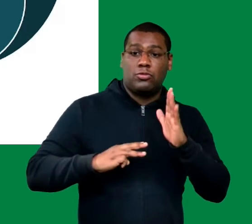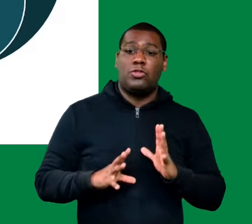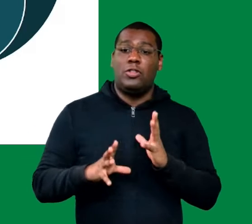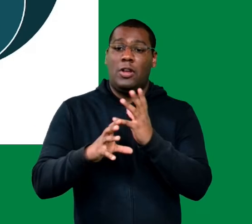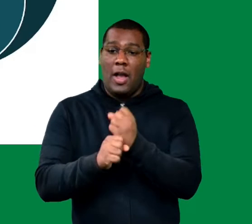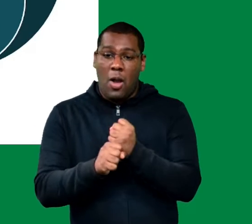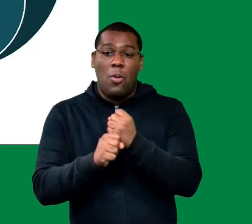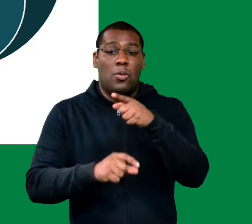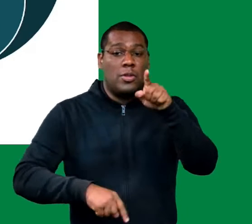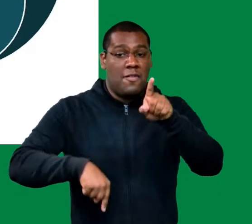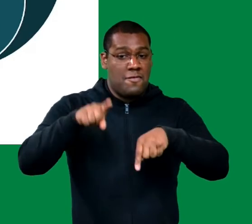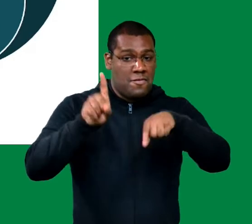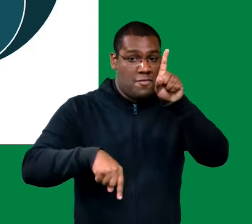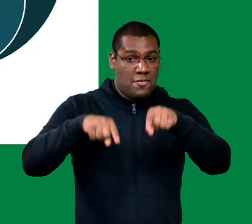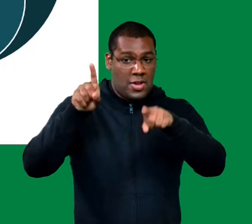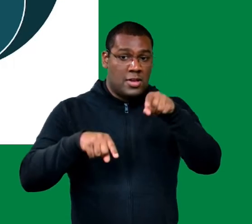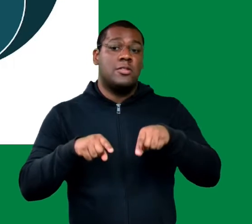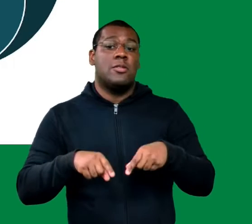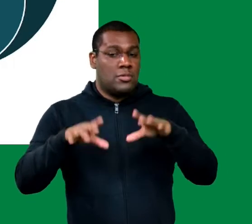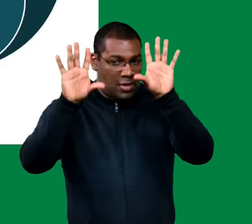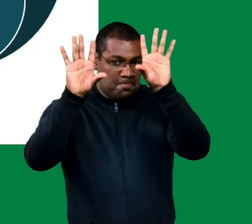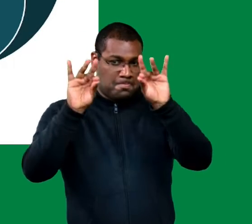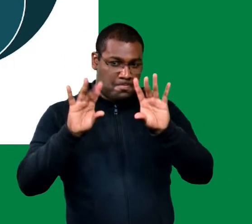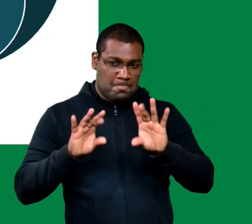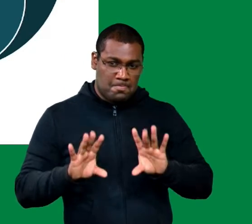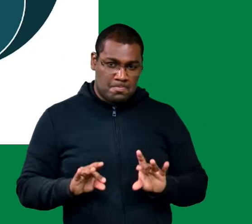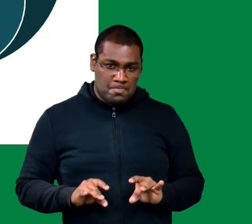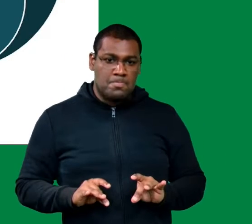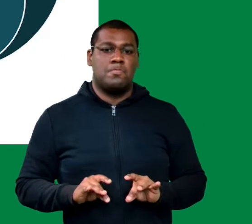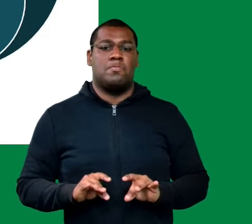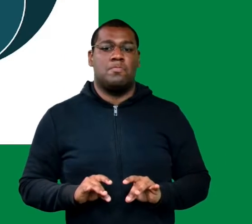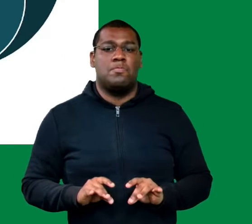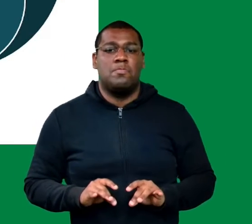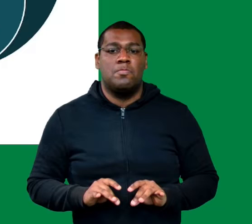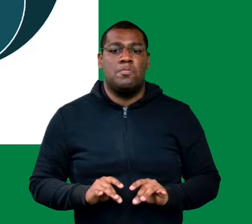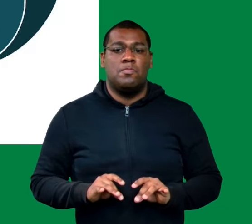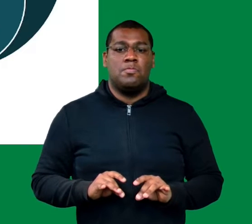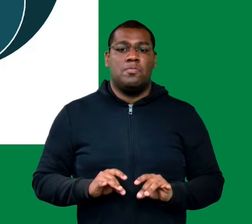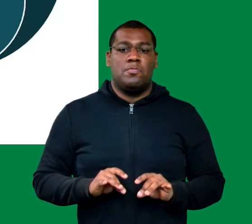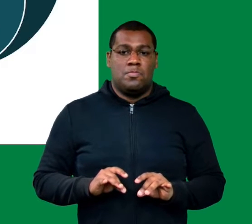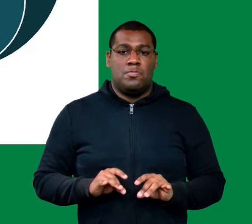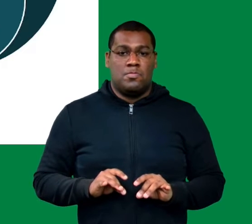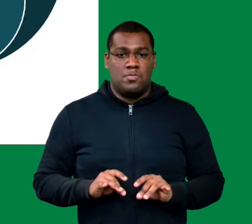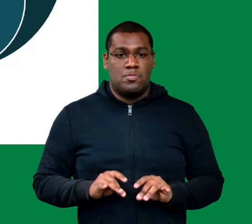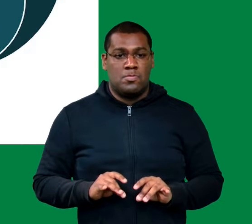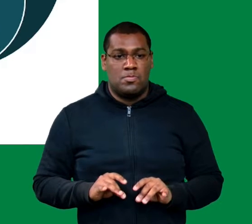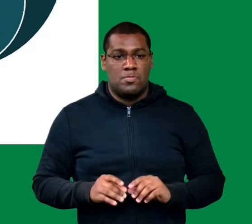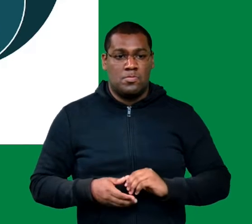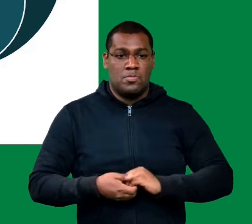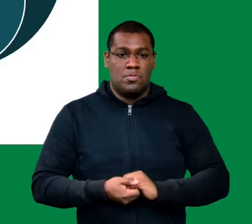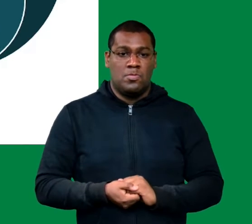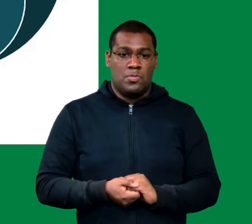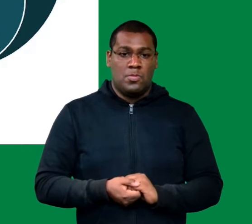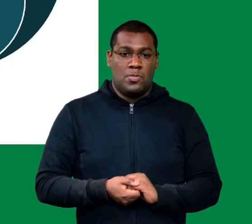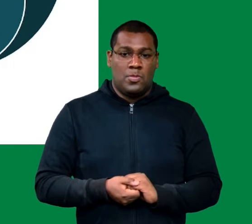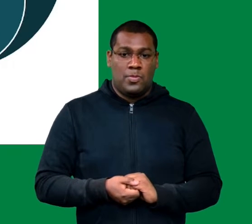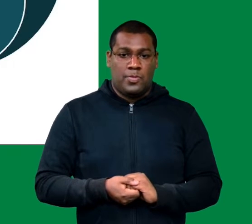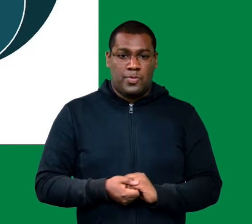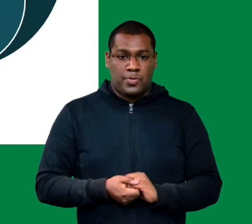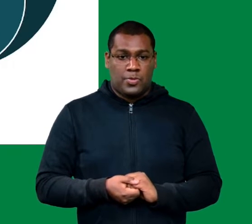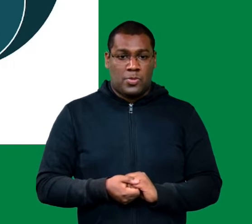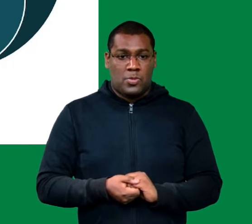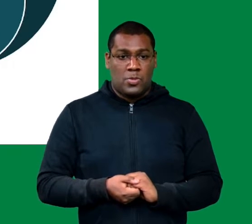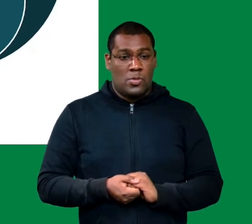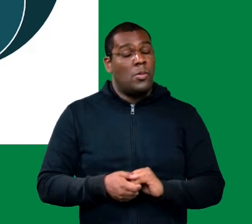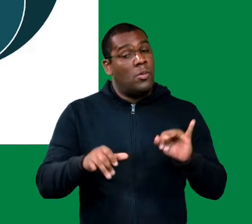variável, trazendo todo o detalhamento de como se dá essa composição. Importante também a gente